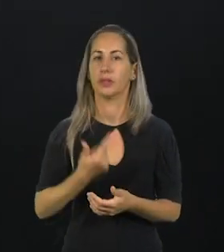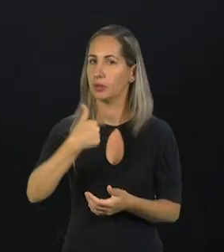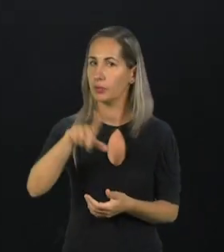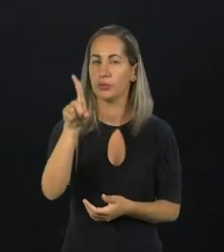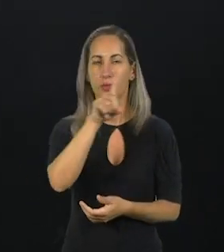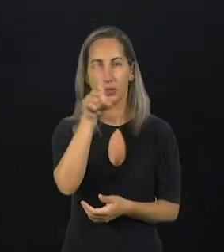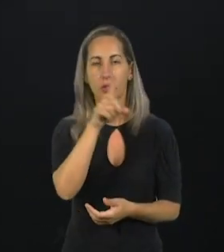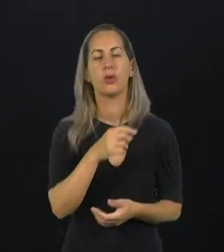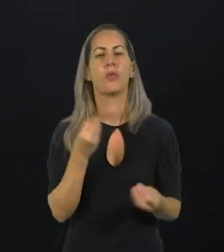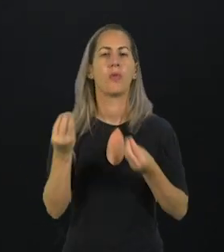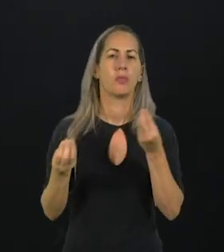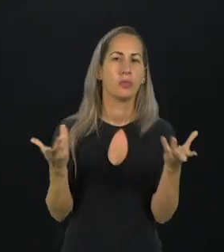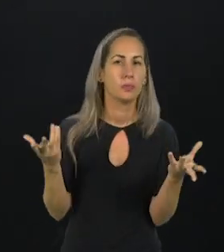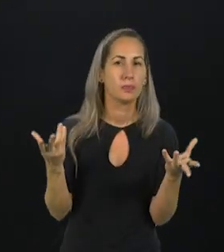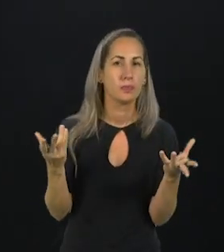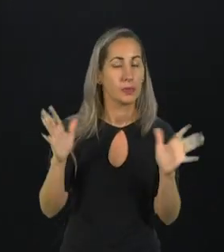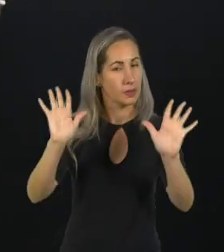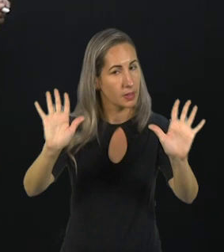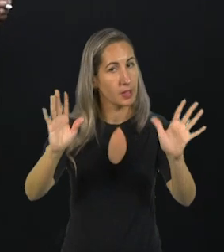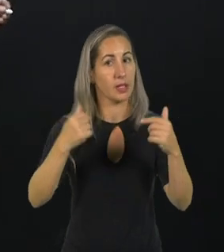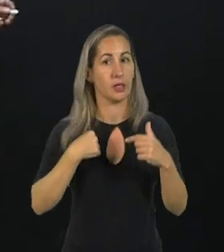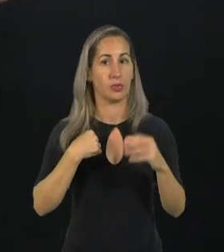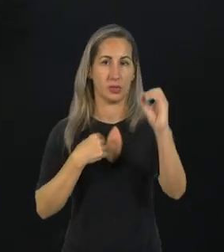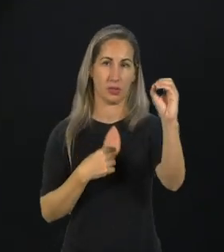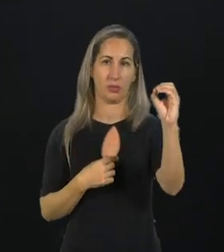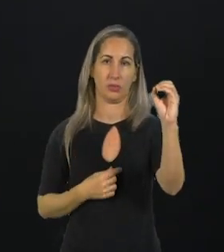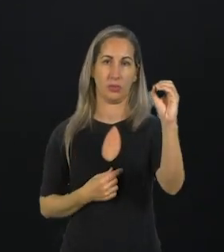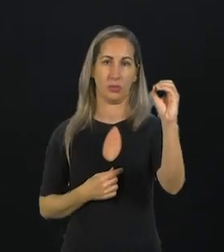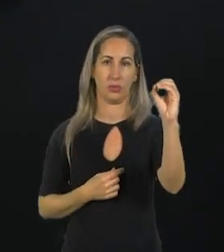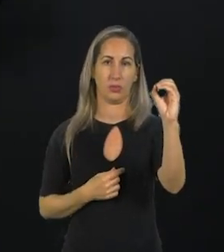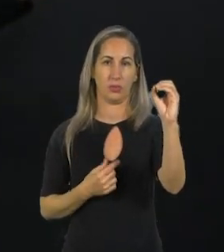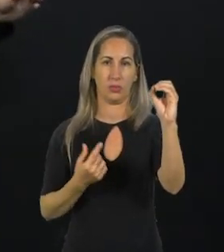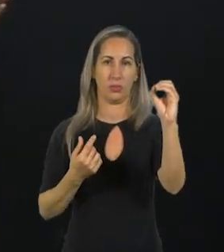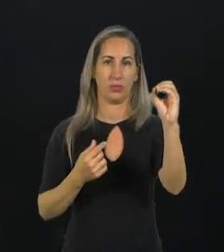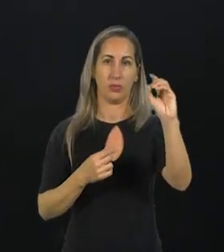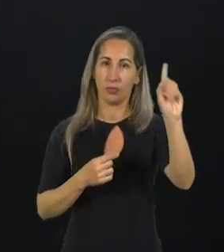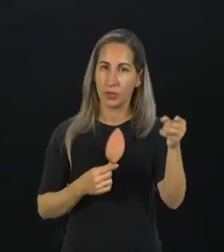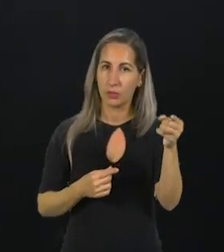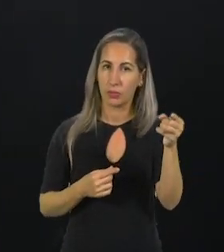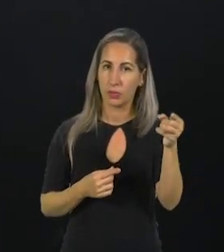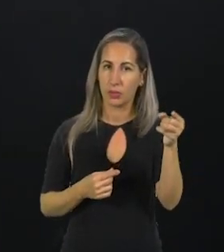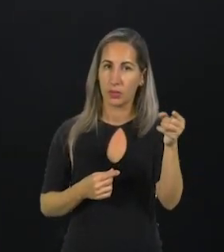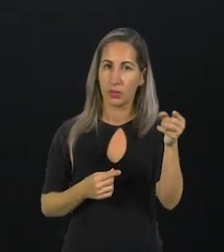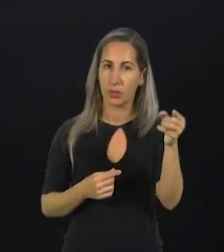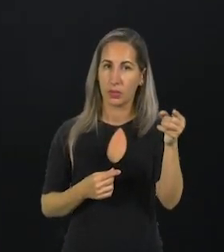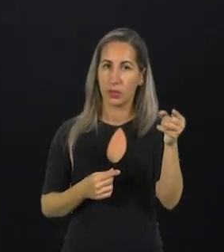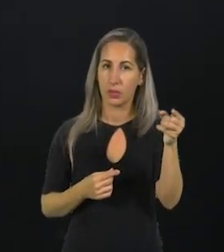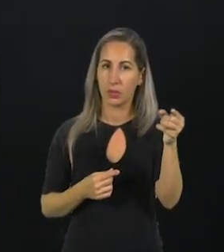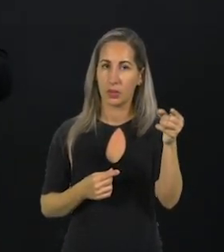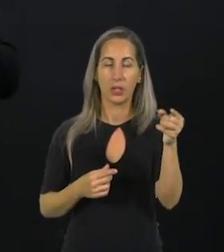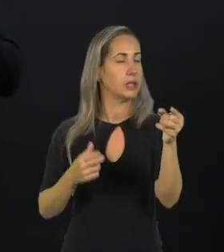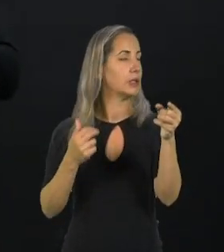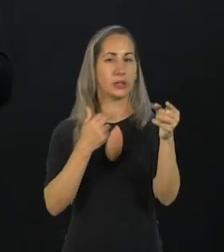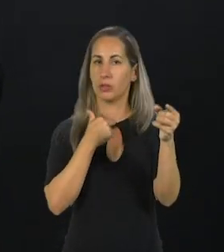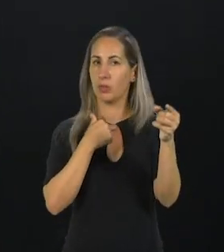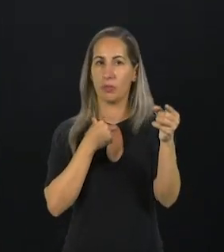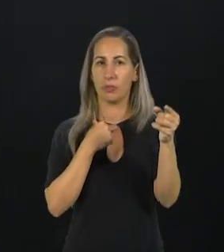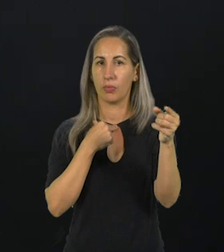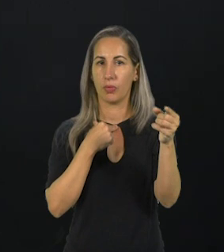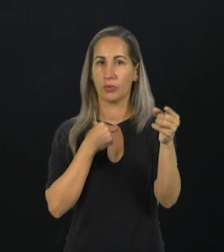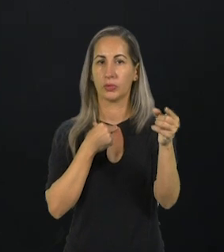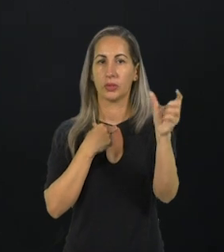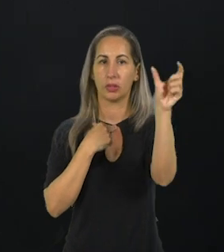isso novamente. Como assim? Opa, eu coloquei o 0, tem que colocar uma vírgula. Gente, você não pode, em um